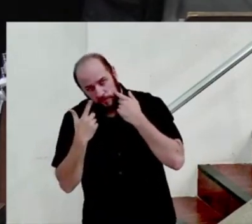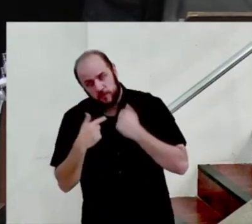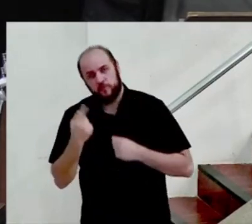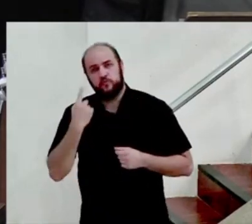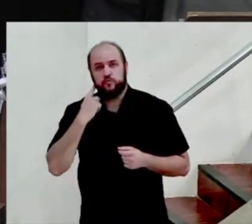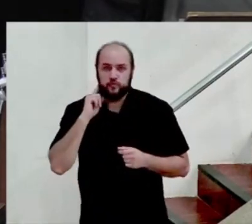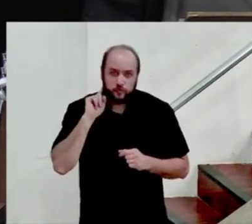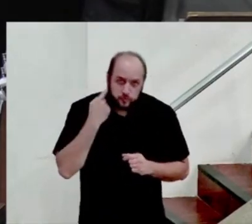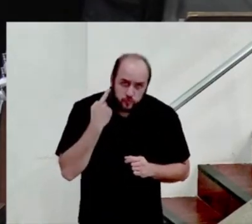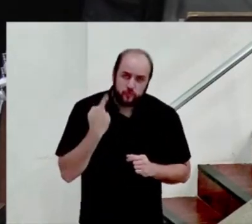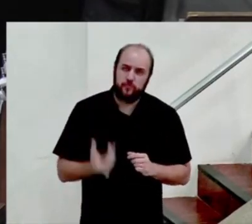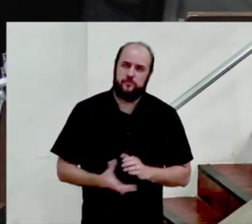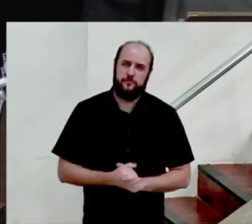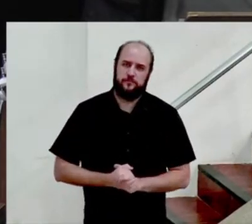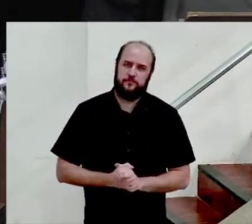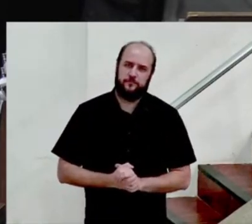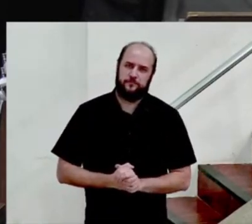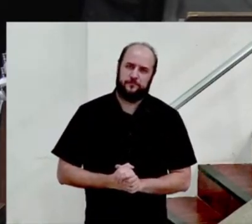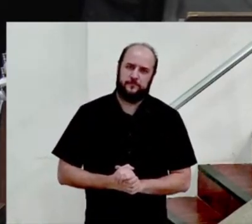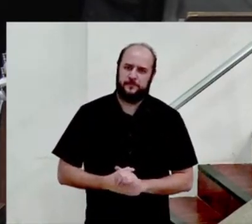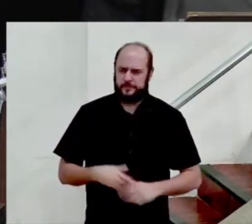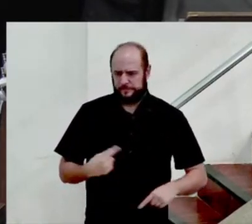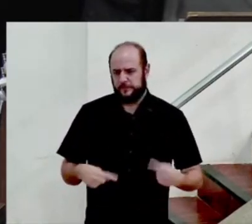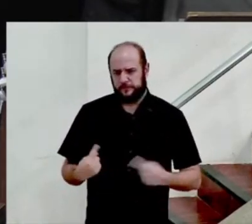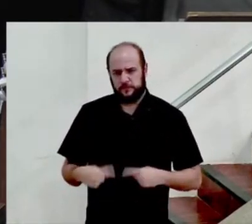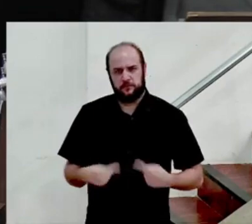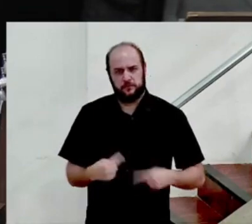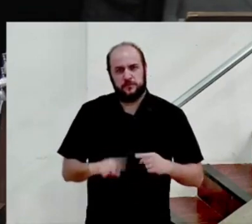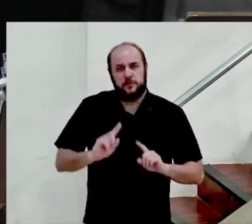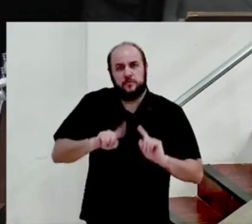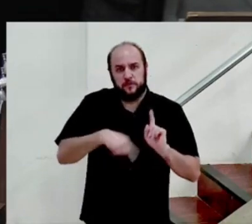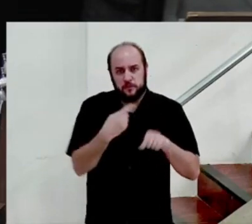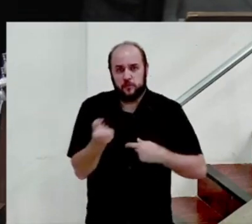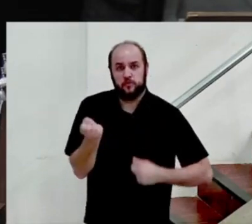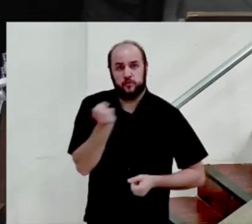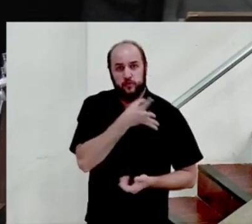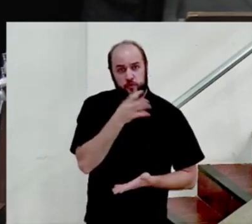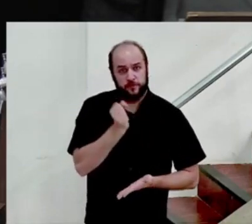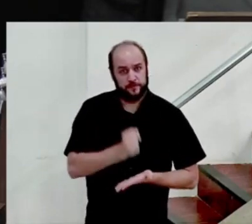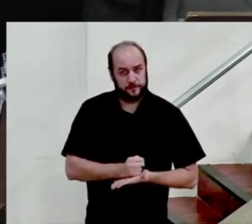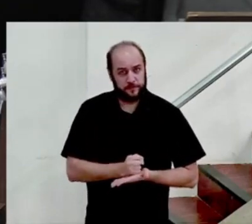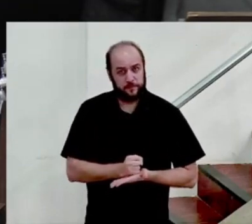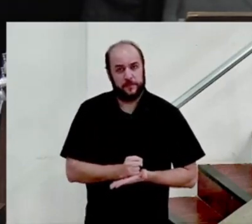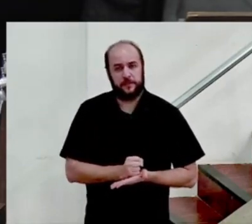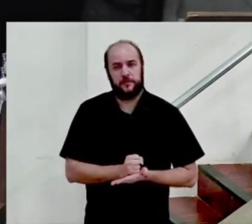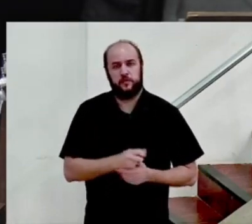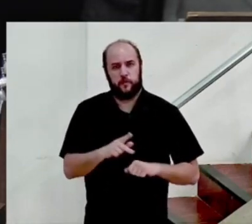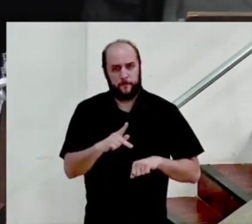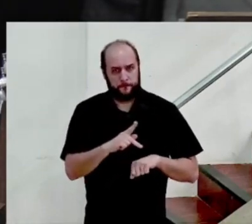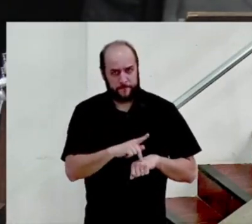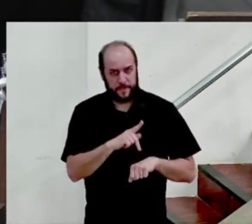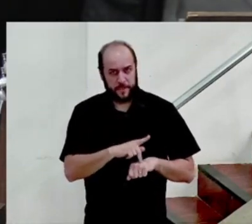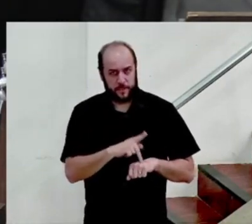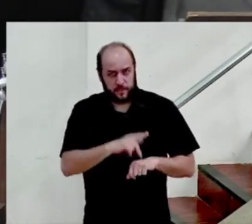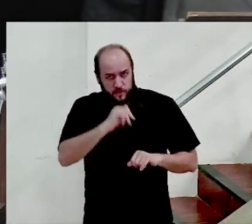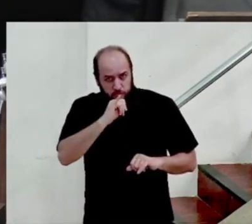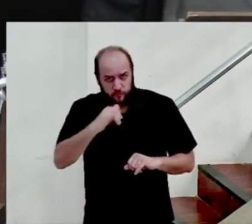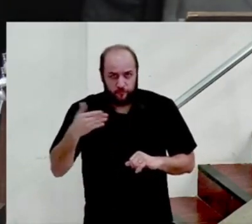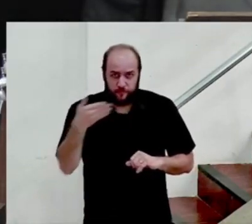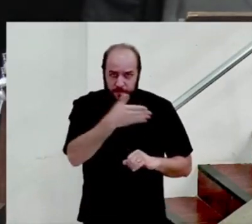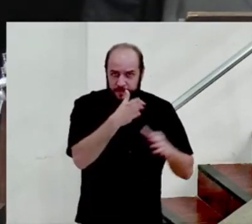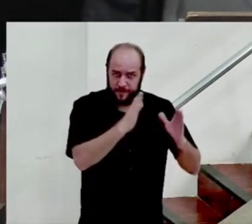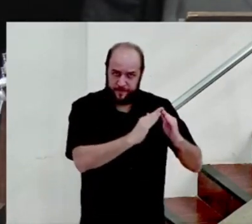impuros. Isso seria uma discussão, inclusive, no Novo Testamento. Quando o apóstolo Pedro se dirigiu à casa de